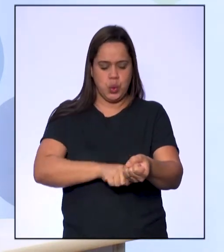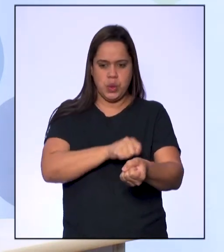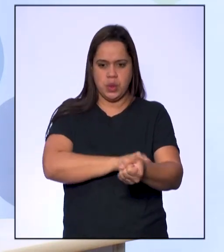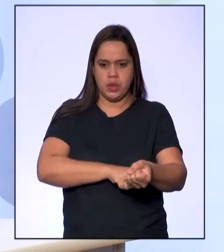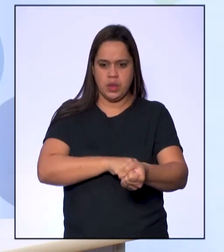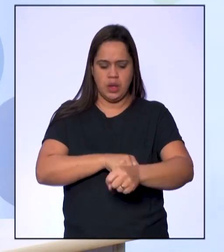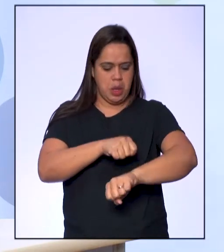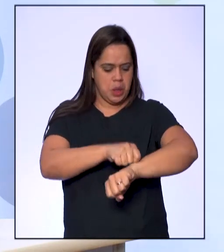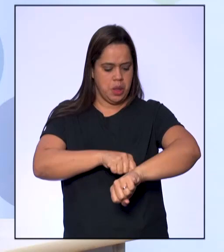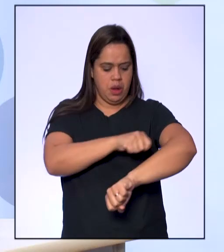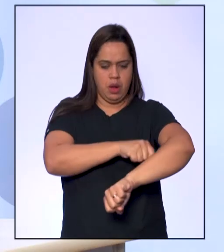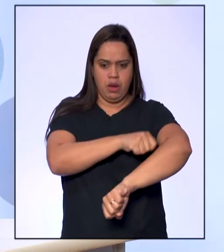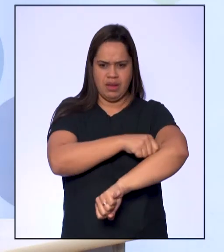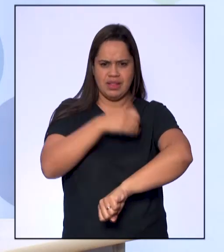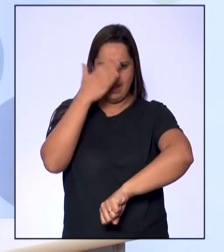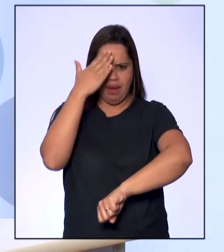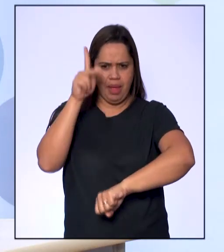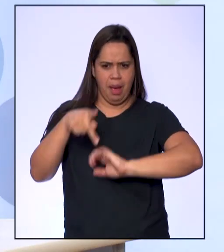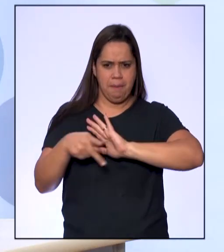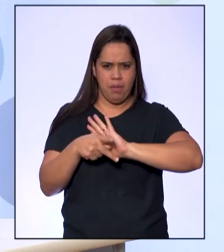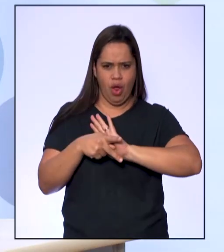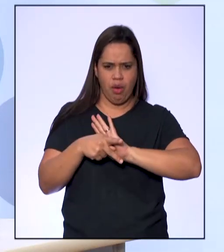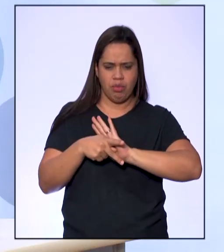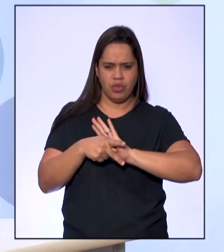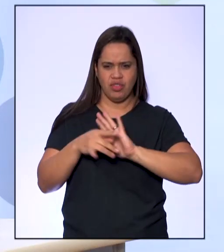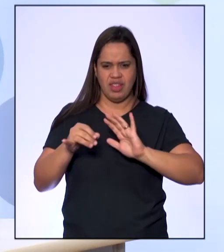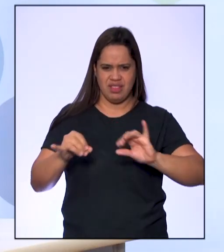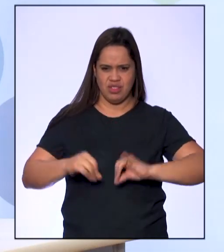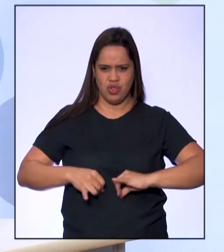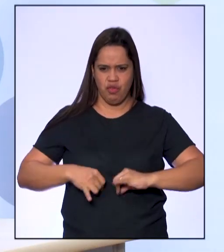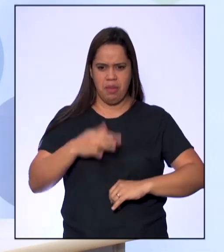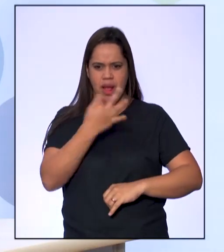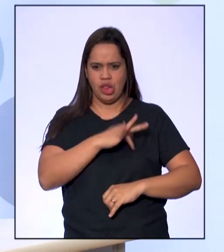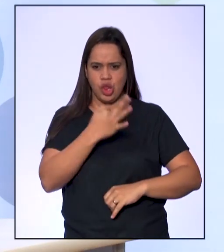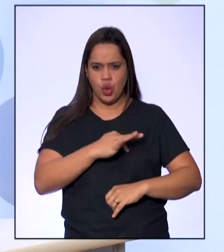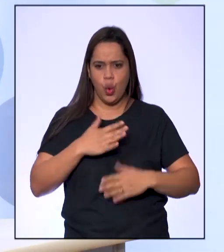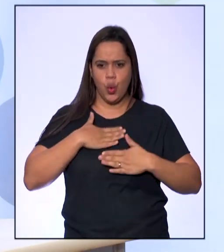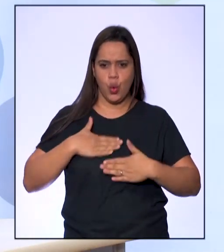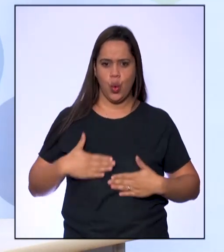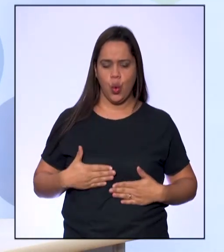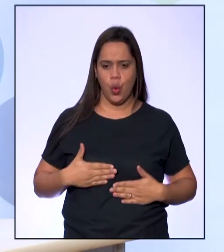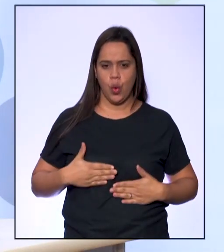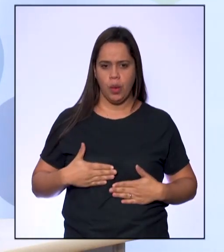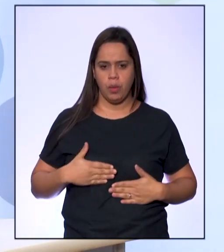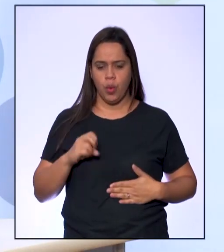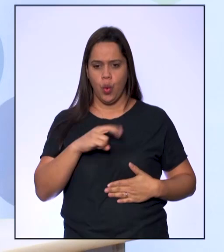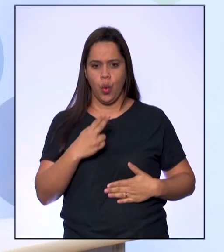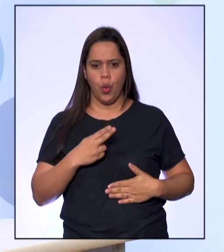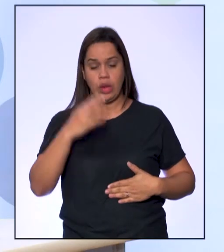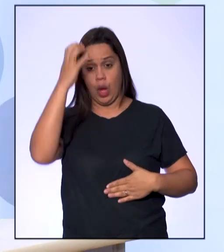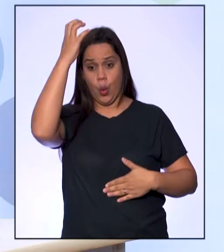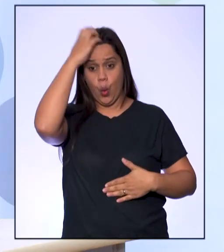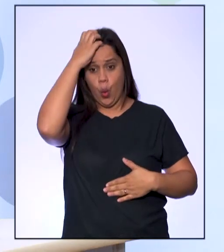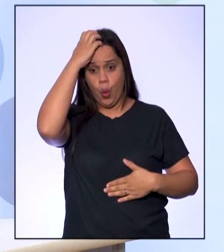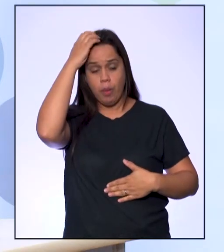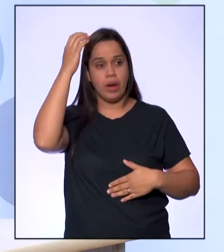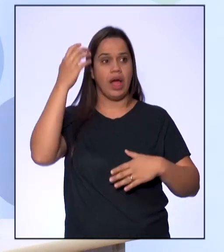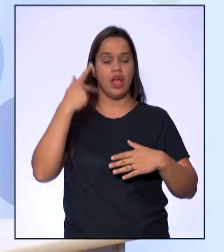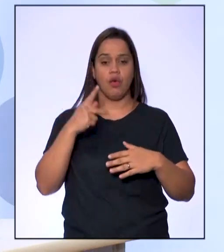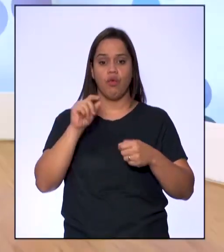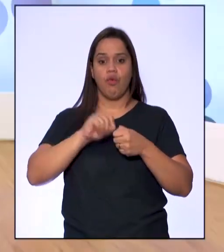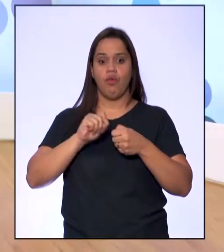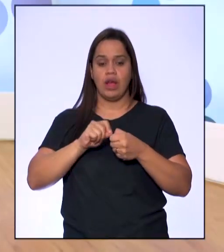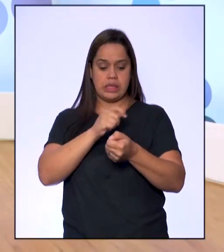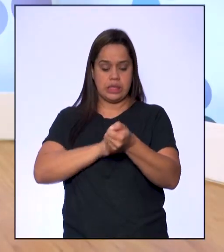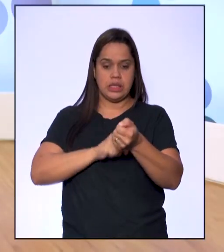acham que é uma forma da pessoa se ferir, da pessoa, né? Então, se punir, exatamente isso, dentro do aspecto